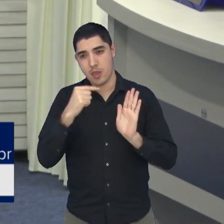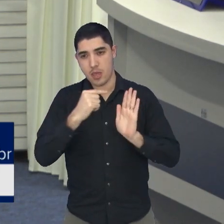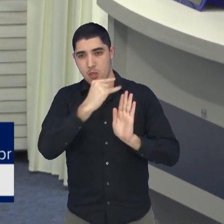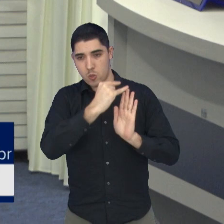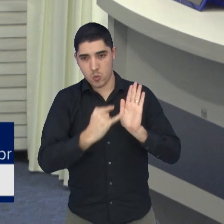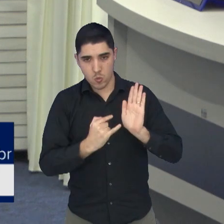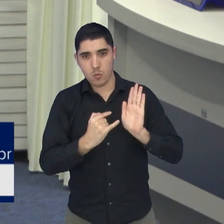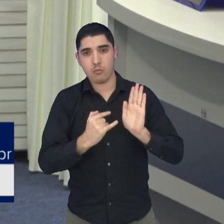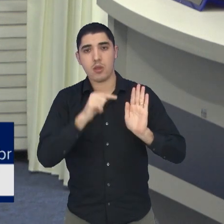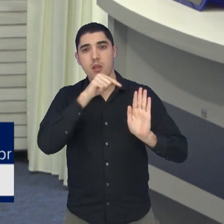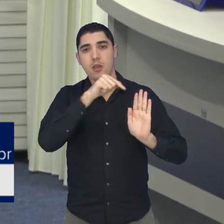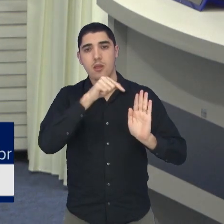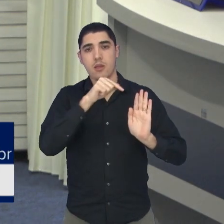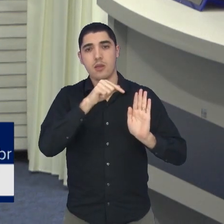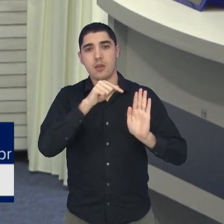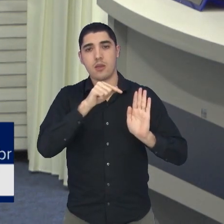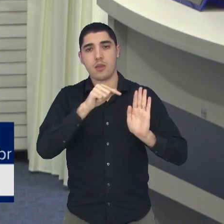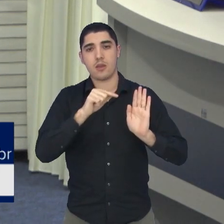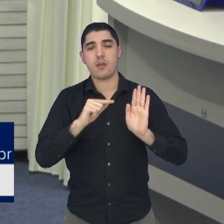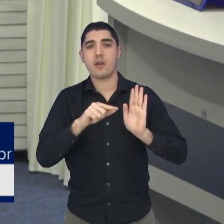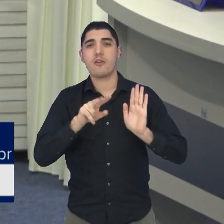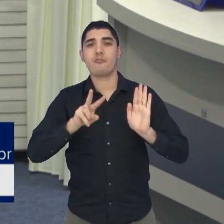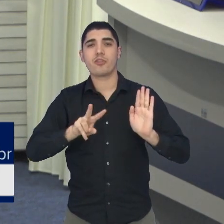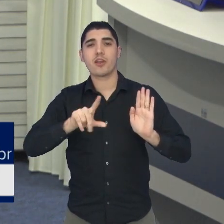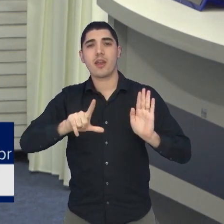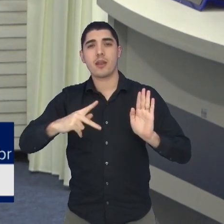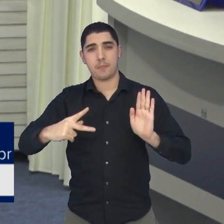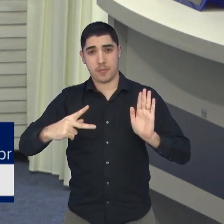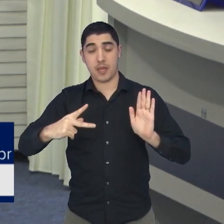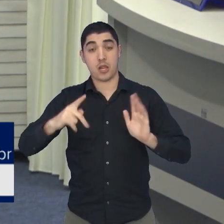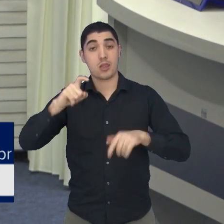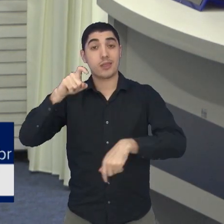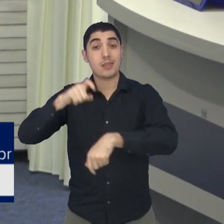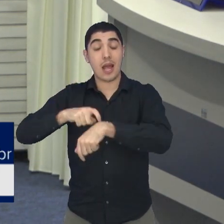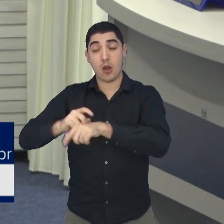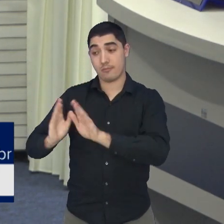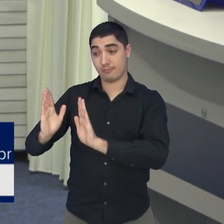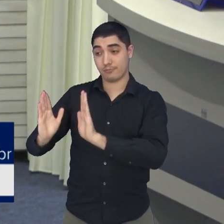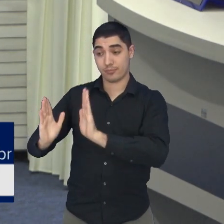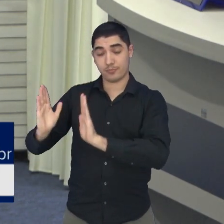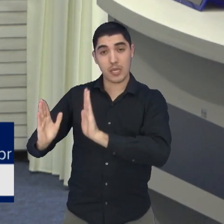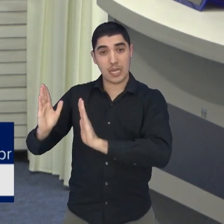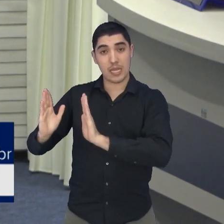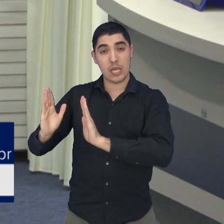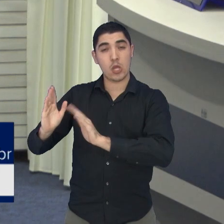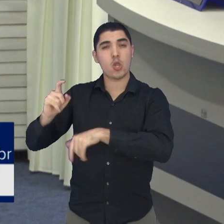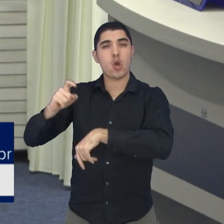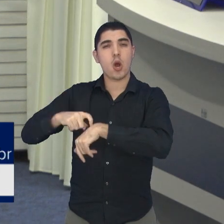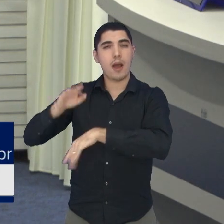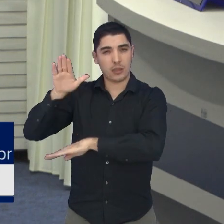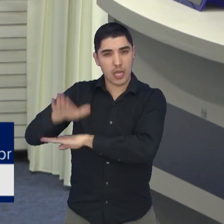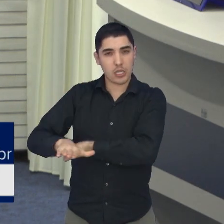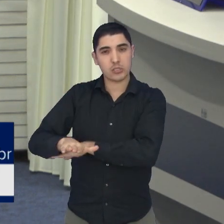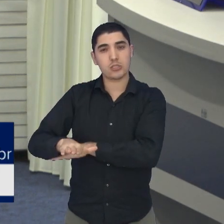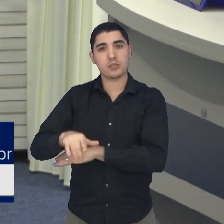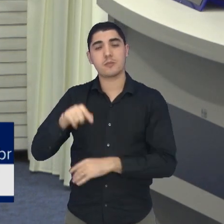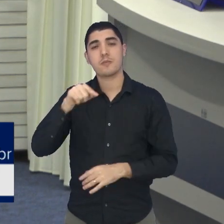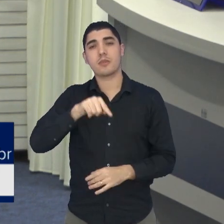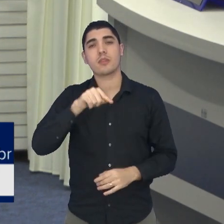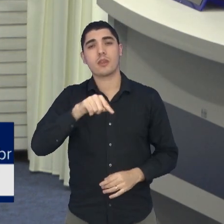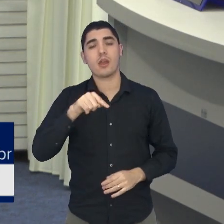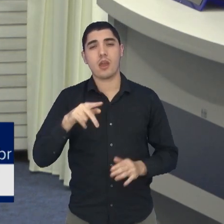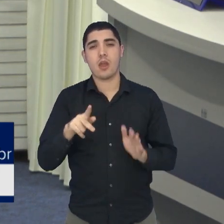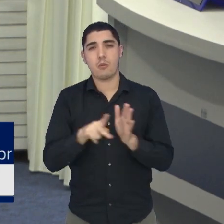a ampliação da linha dos VLPs no horário de pico, na parte da tarde, que é o veículo leve sob